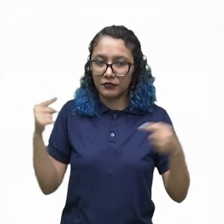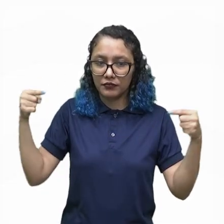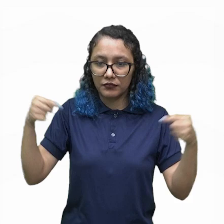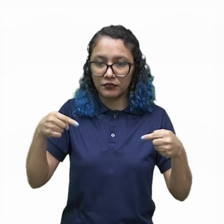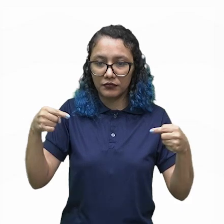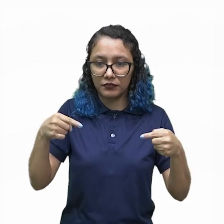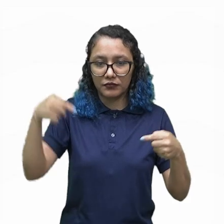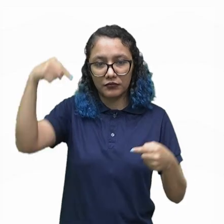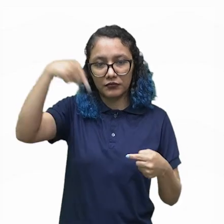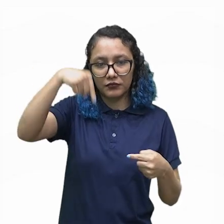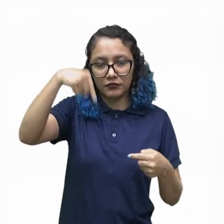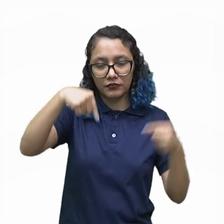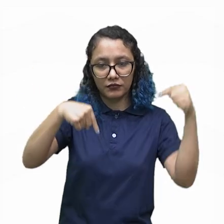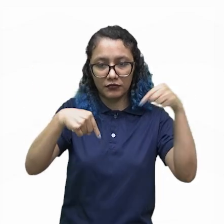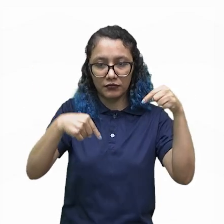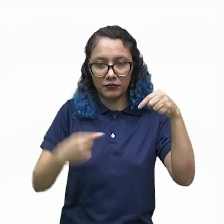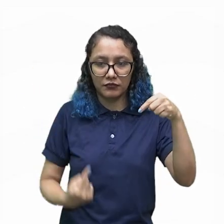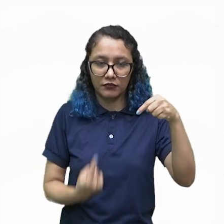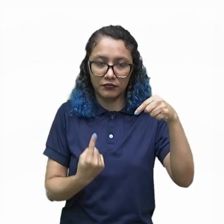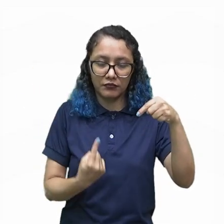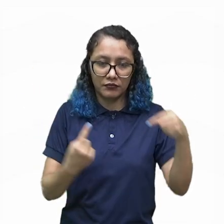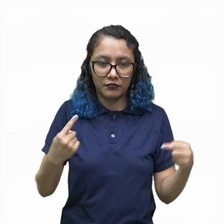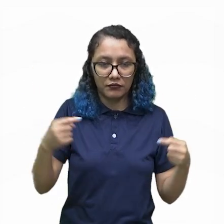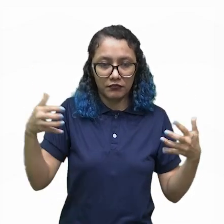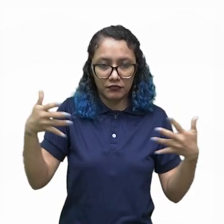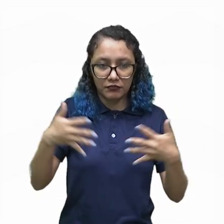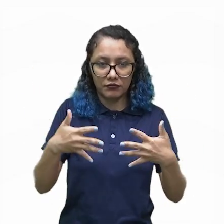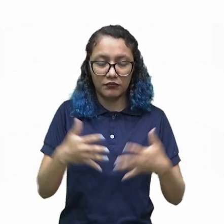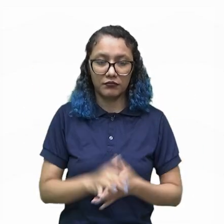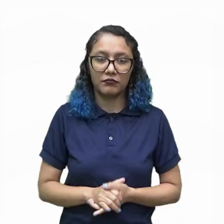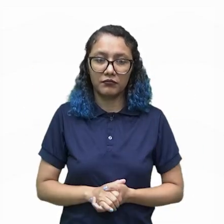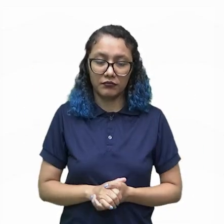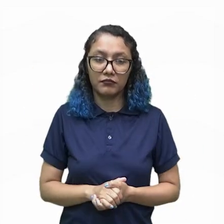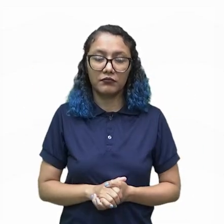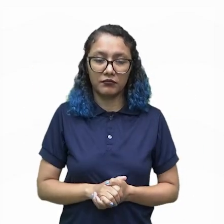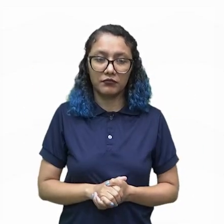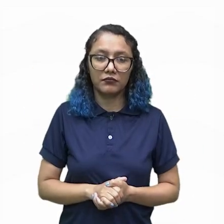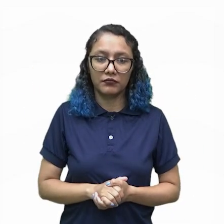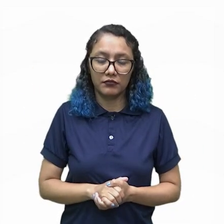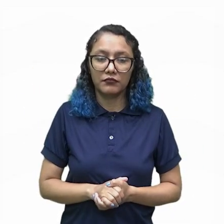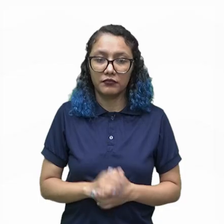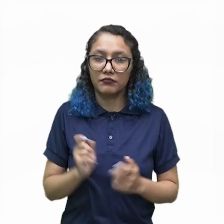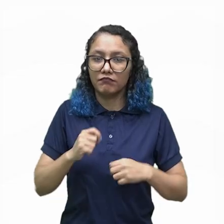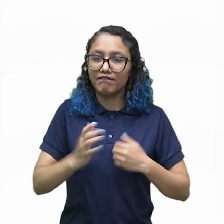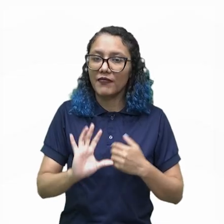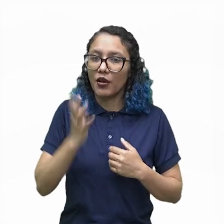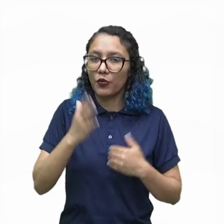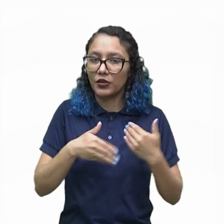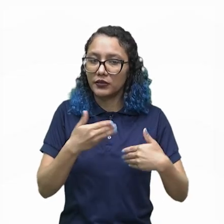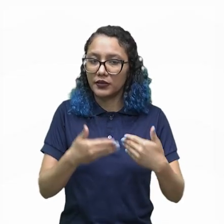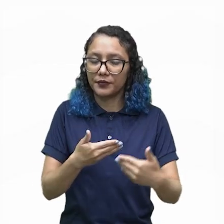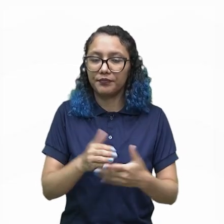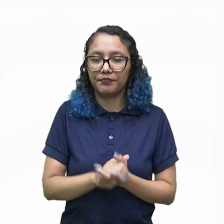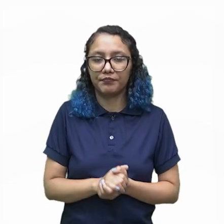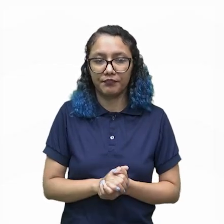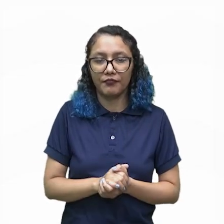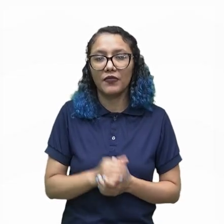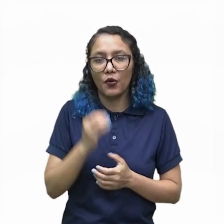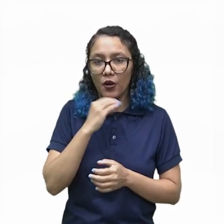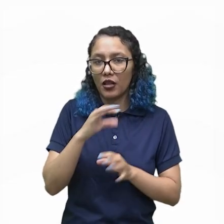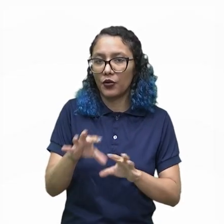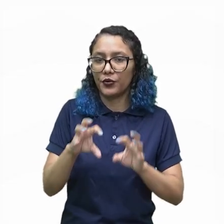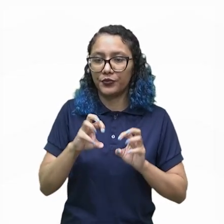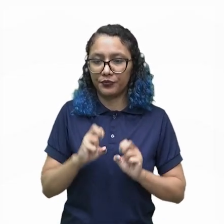o calor sendo absorvido para que a reação, para que o processo aconteça, né? Então, absorve calor